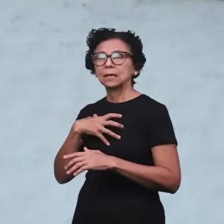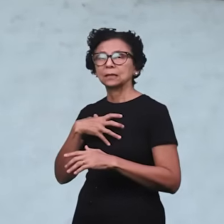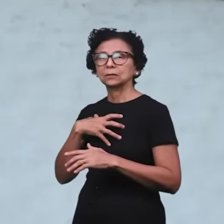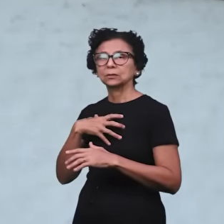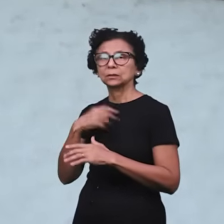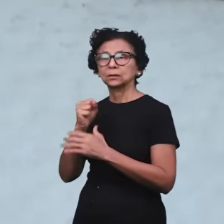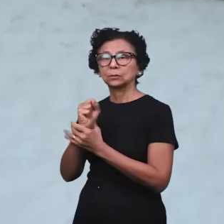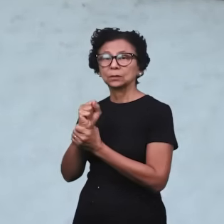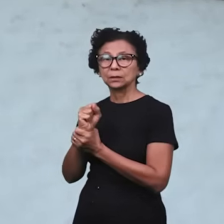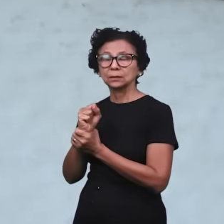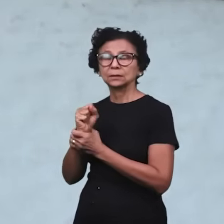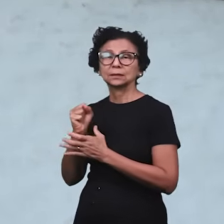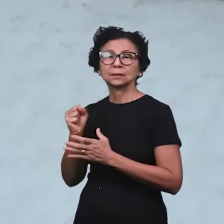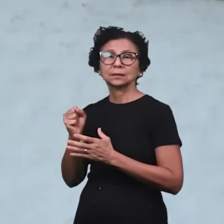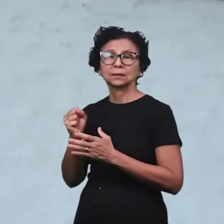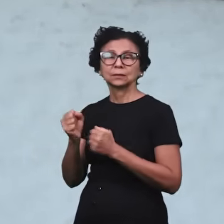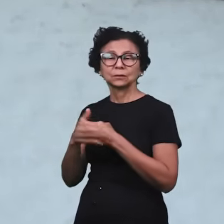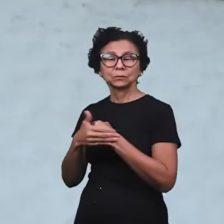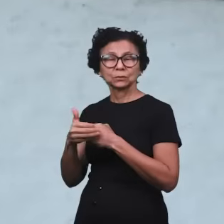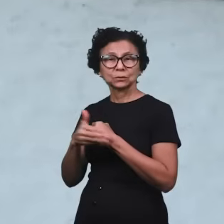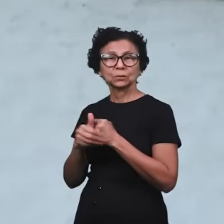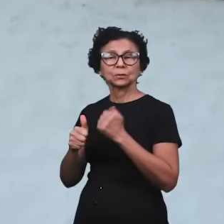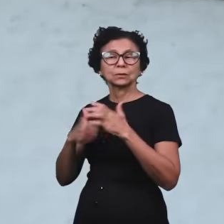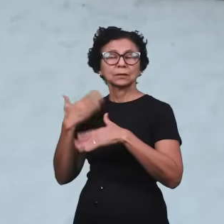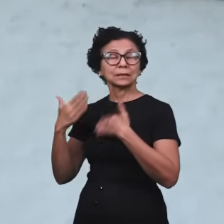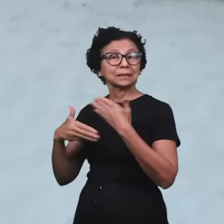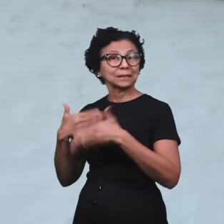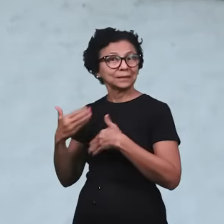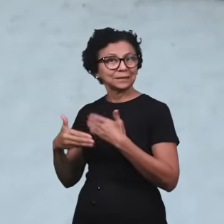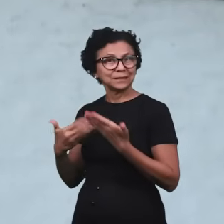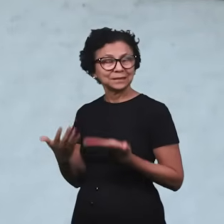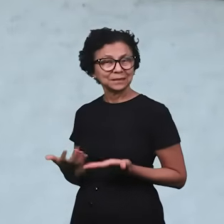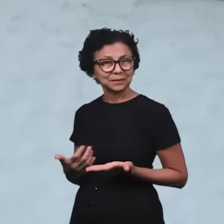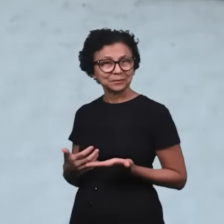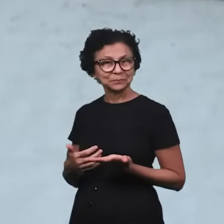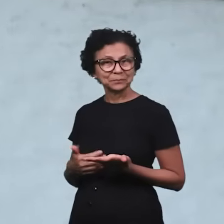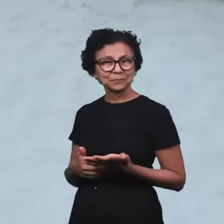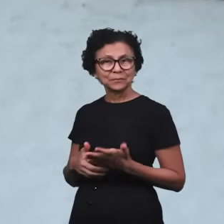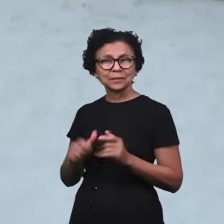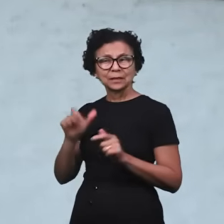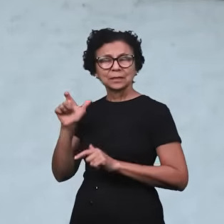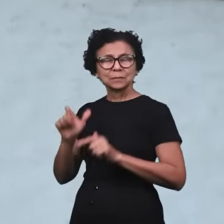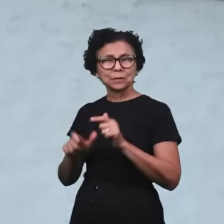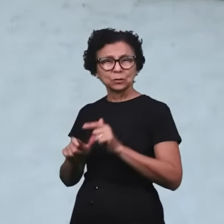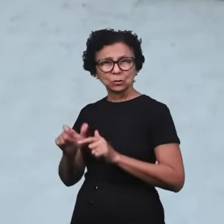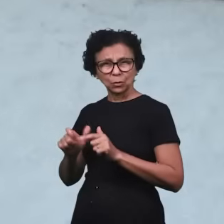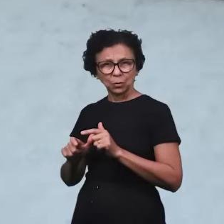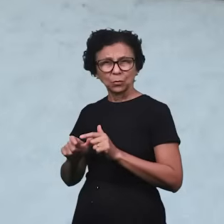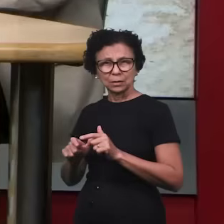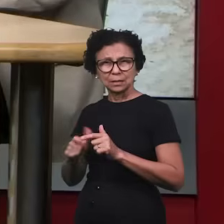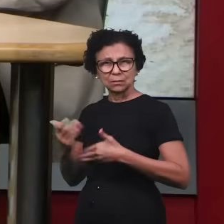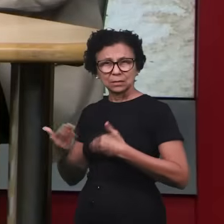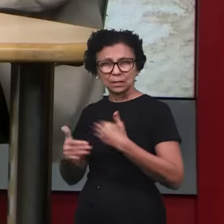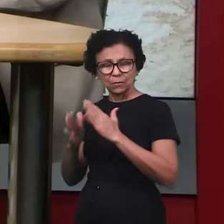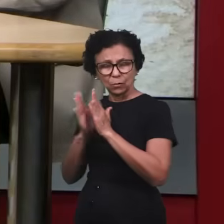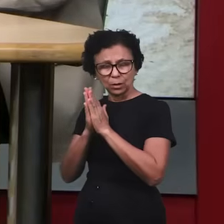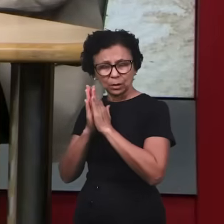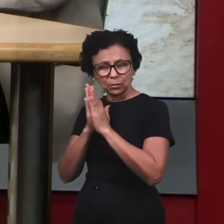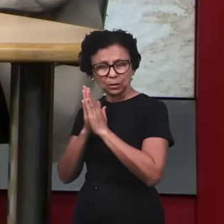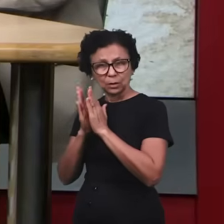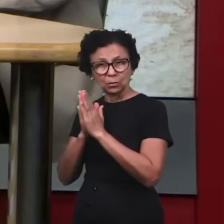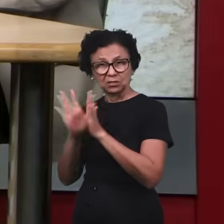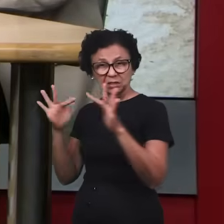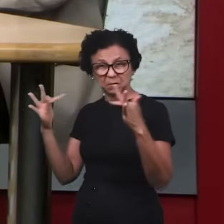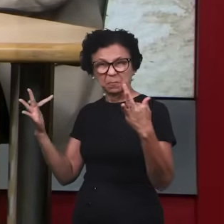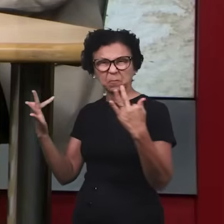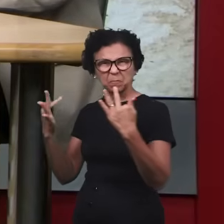consolo, alegria, a oração da igreja de um corpo, né? Uma igreja que ora é uma igreja forte e tem famílias que oram,